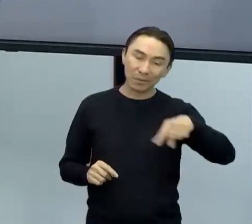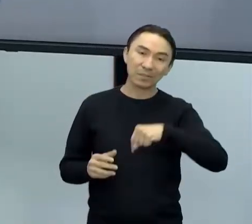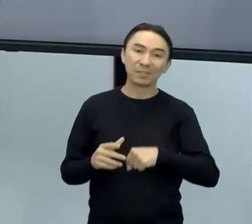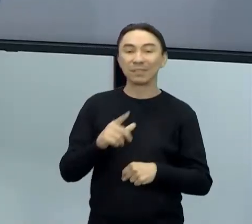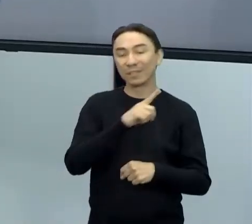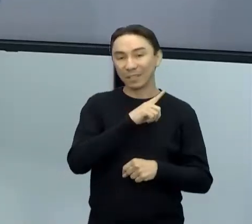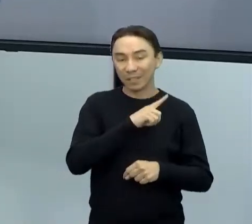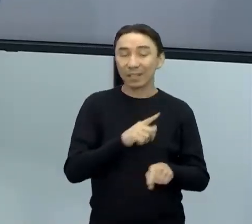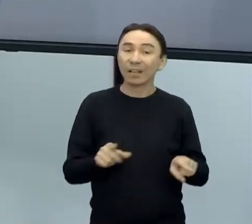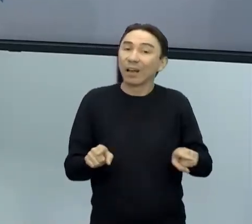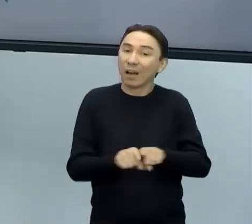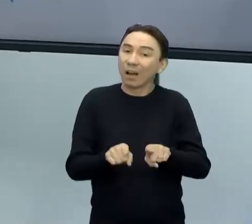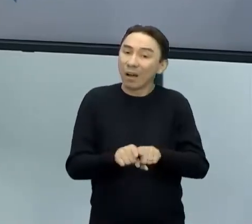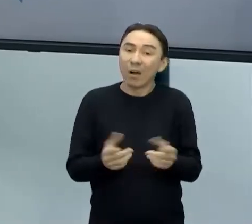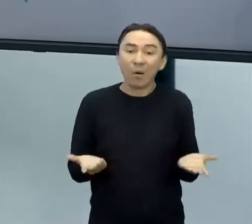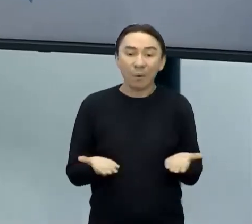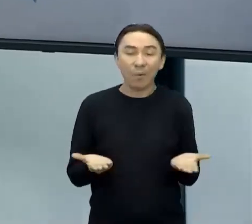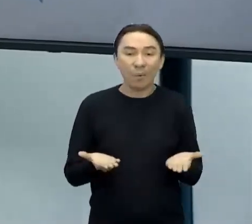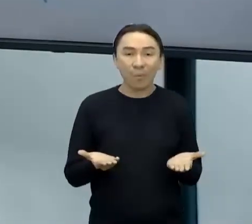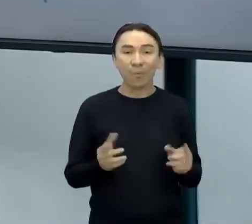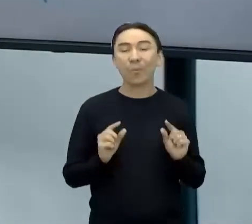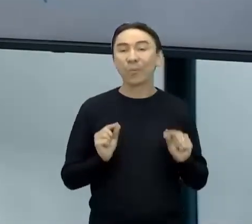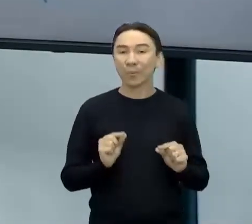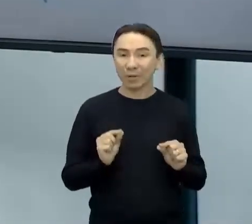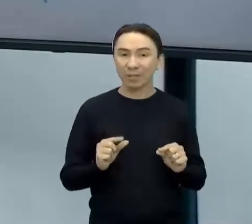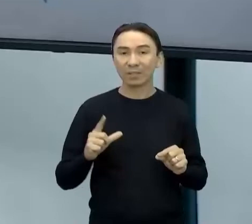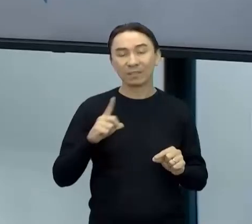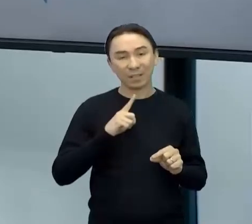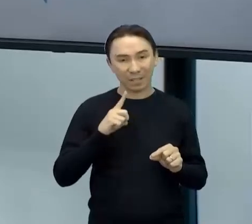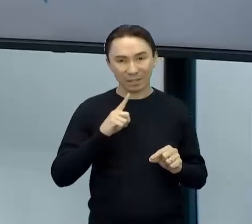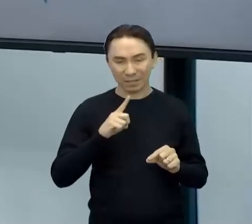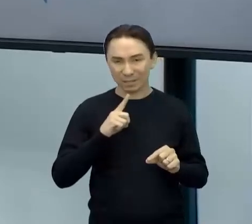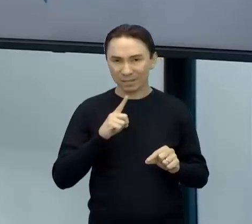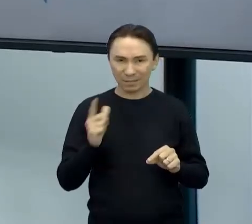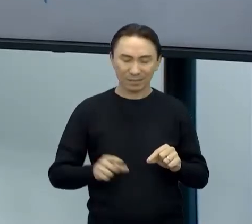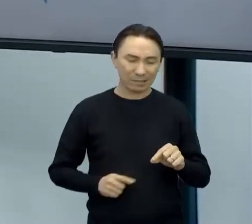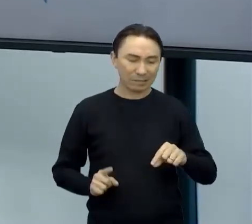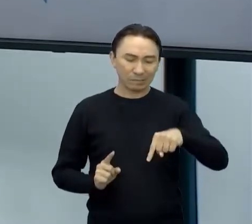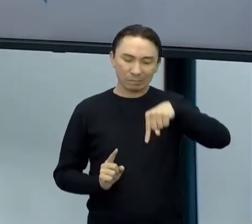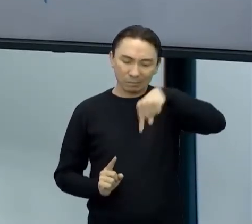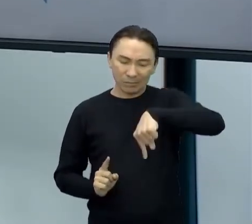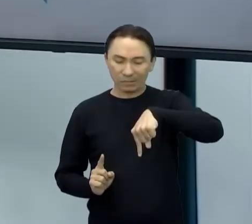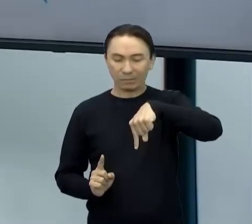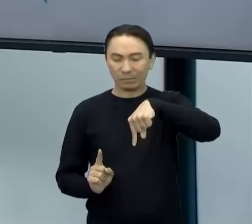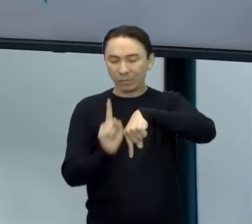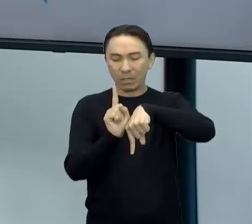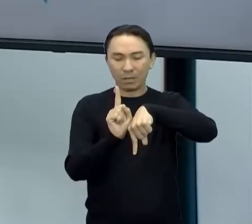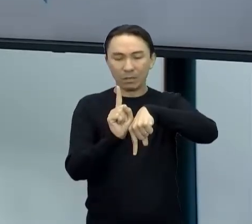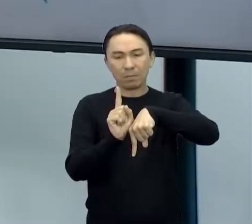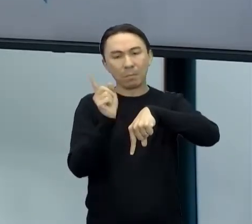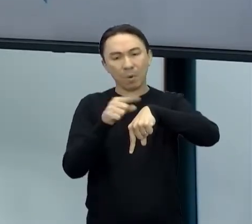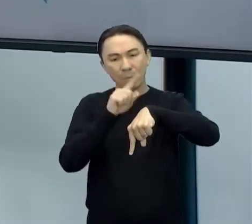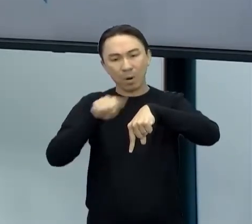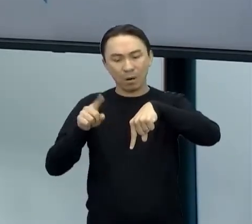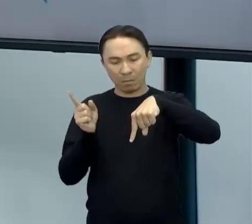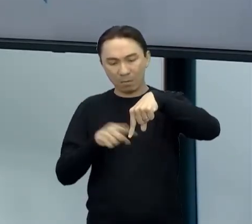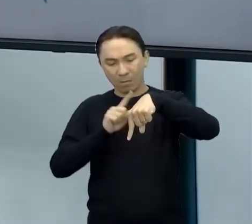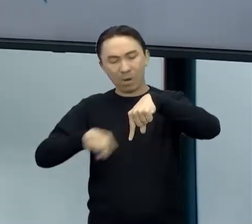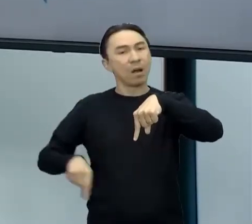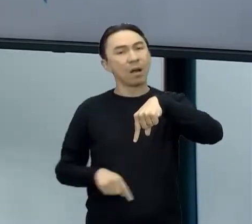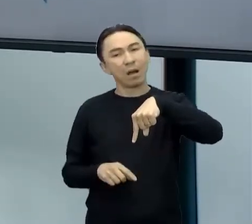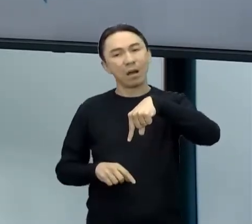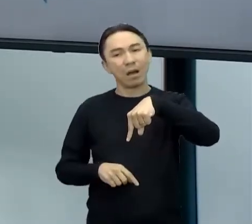uma situação de cancelamentos de vetores, digamos assim, para uma condição